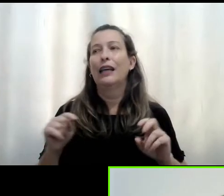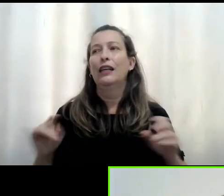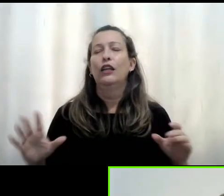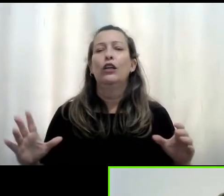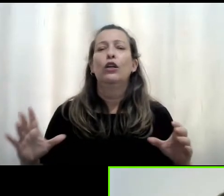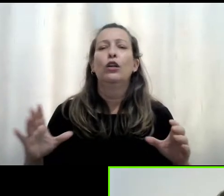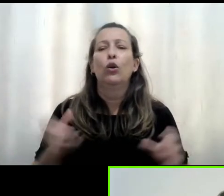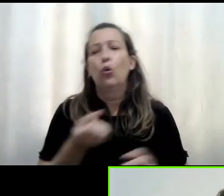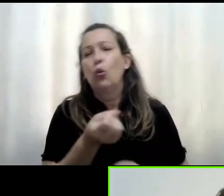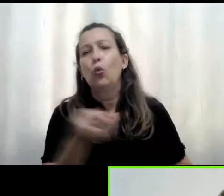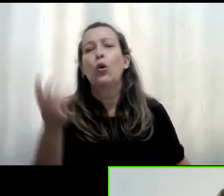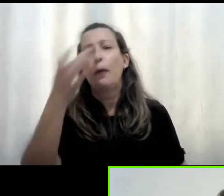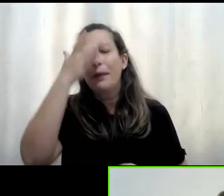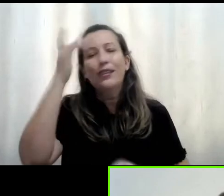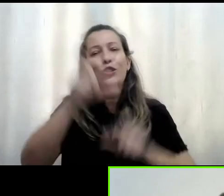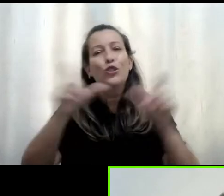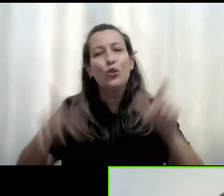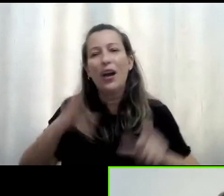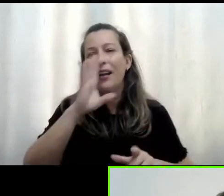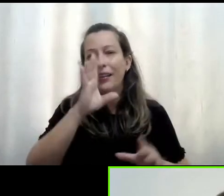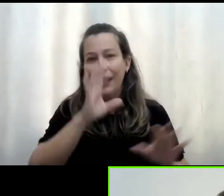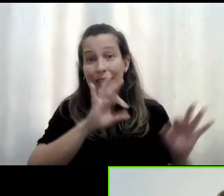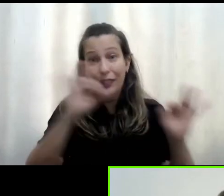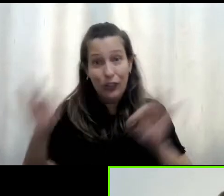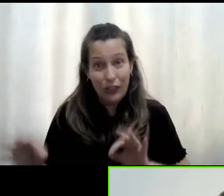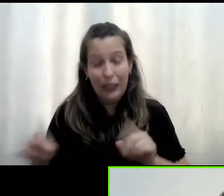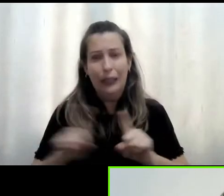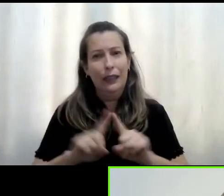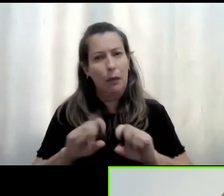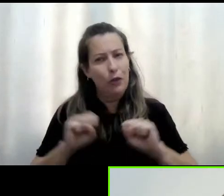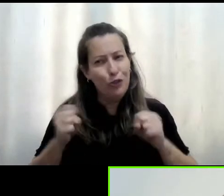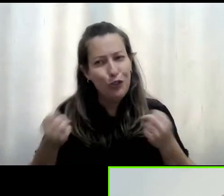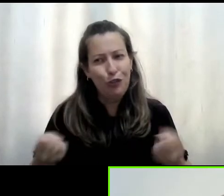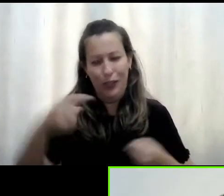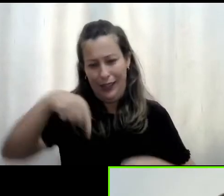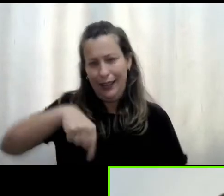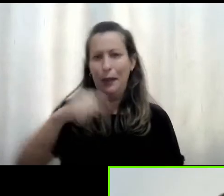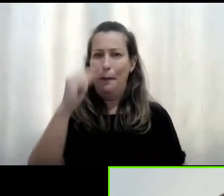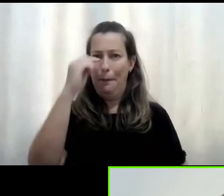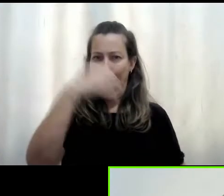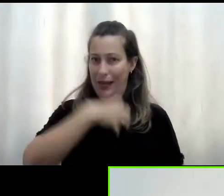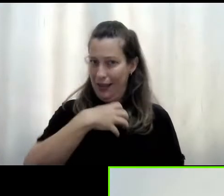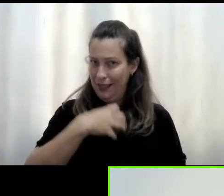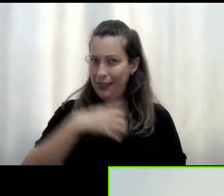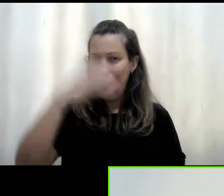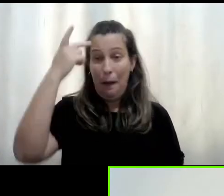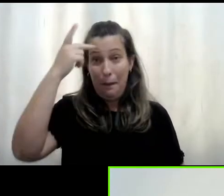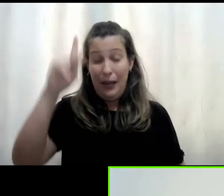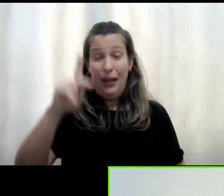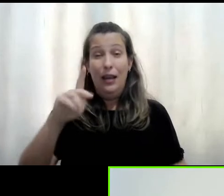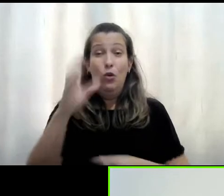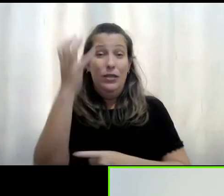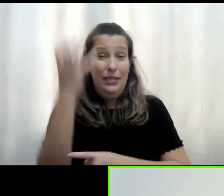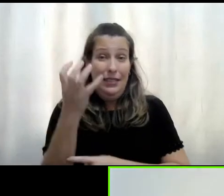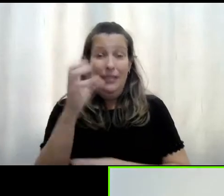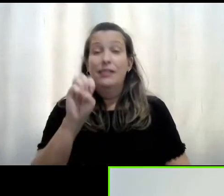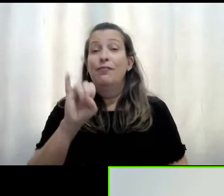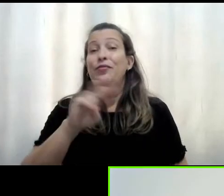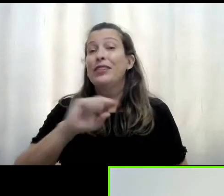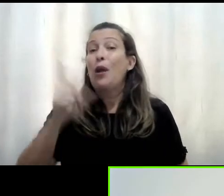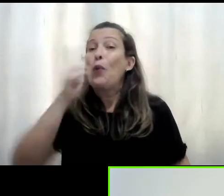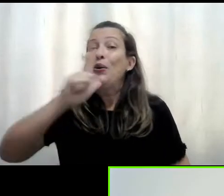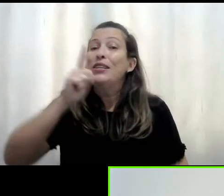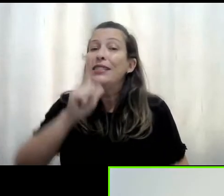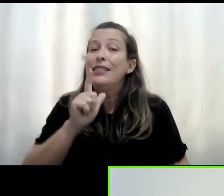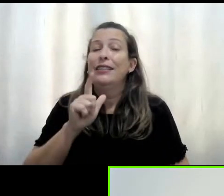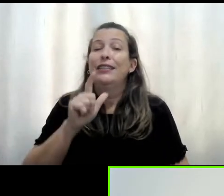estão assistindo e esse esforço aqui na Bahia para que o sinal chegue na casa das pessoas. Então, a gente ter esse esforço para que o sinal chegue, para que a